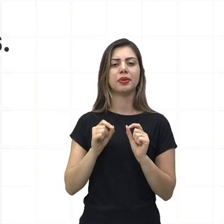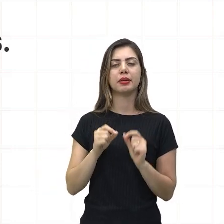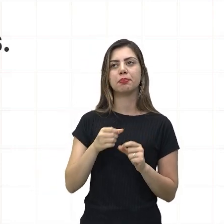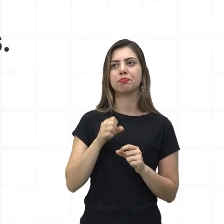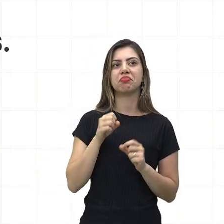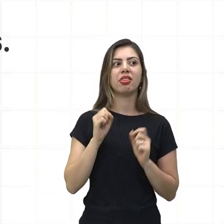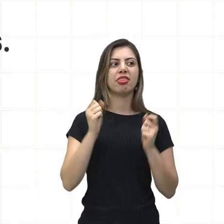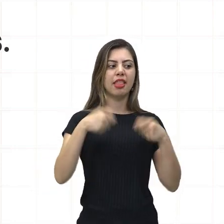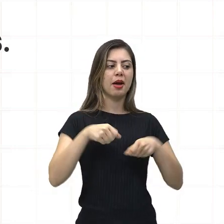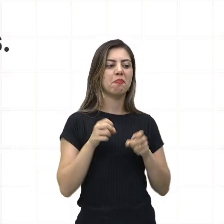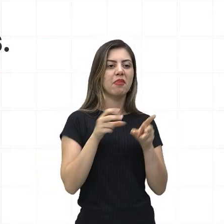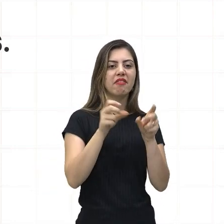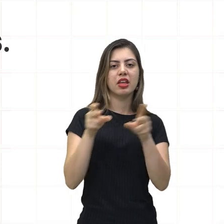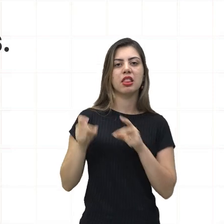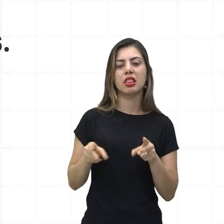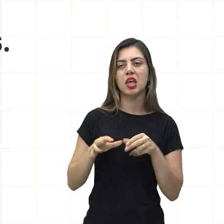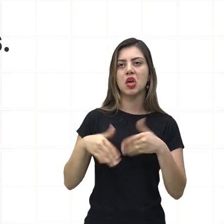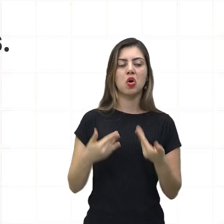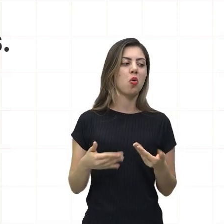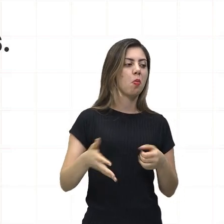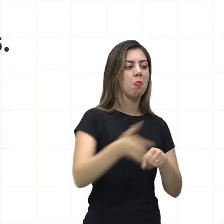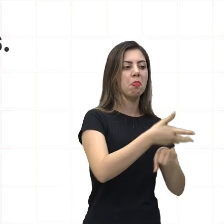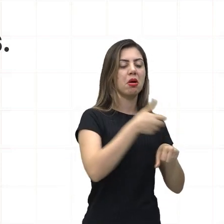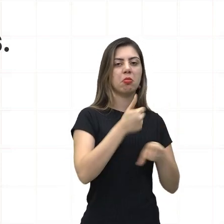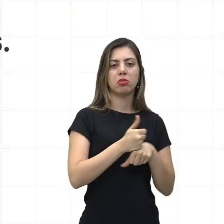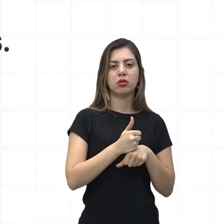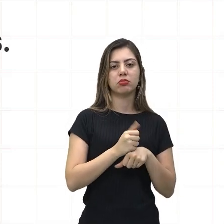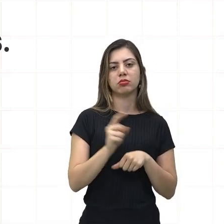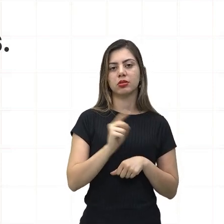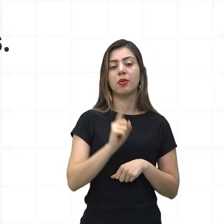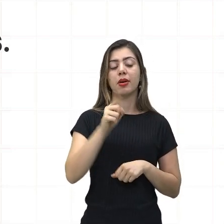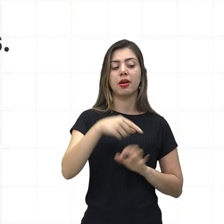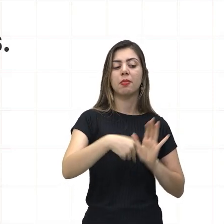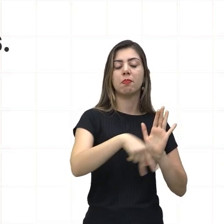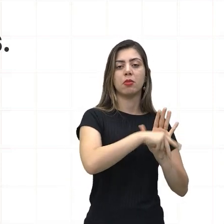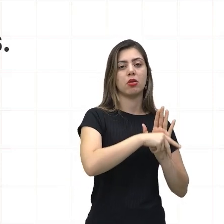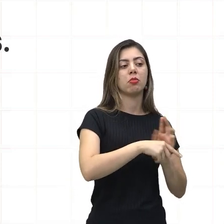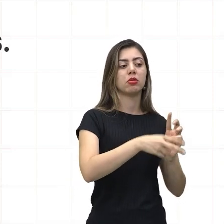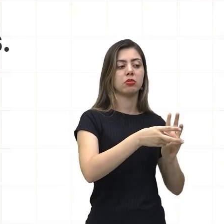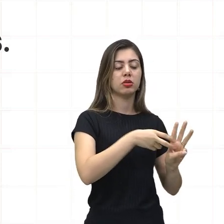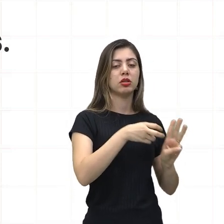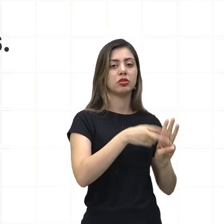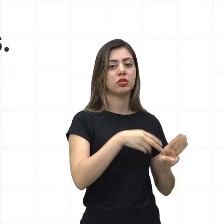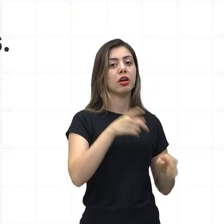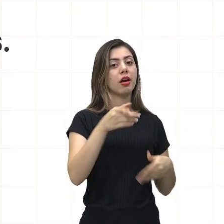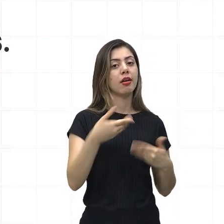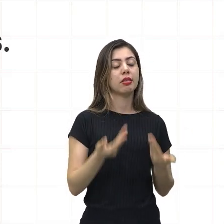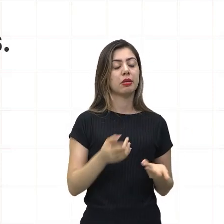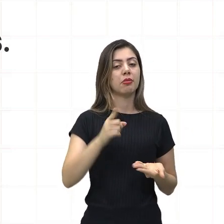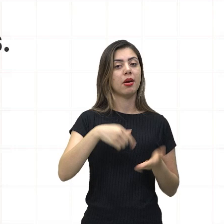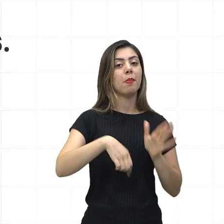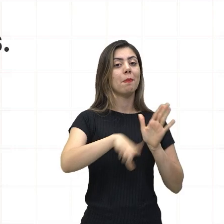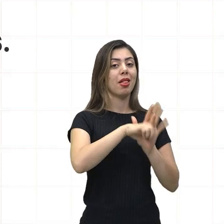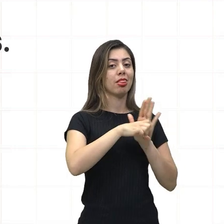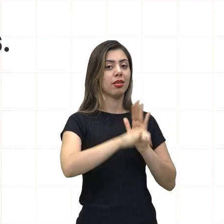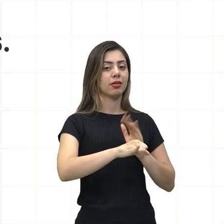ser vendida, não tem como ser tomada, elas são dos indígenas, está na carta da lei, tá,